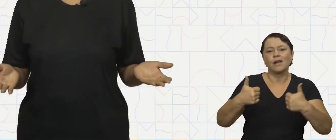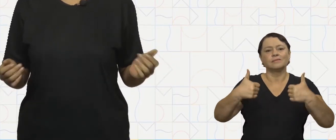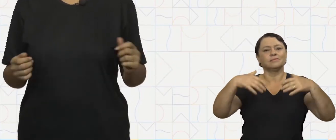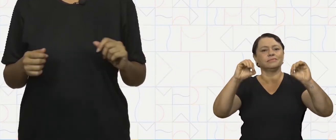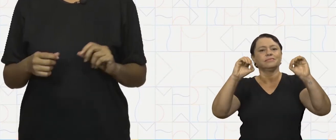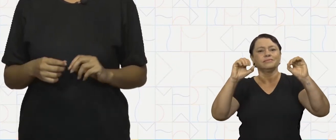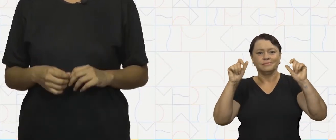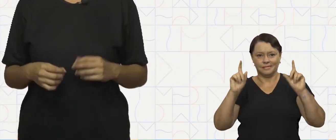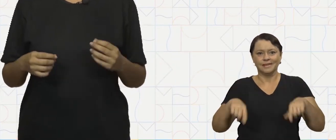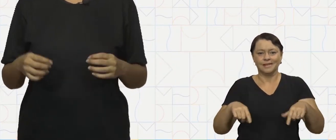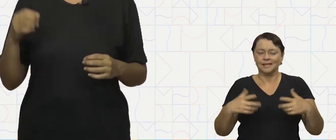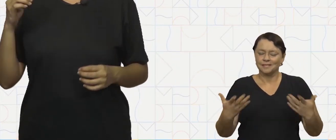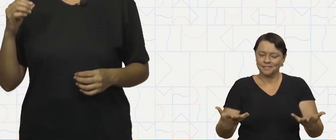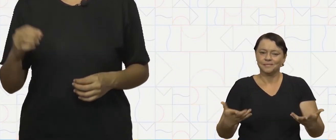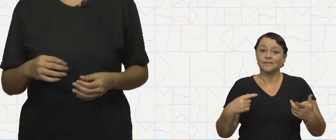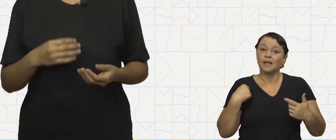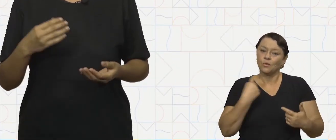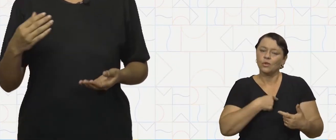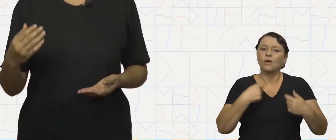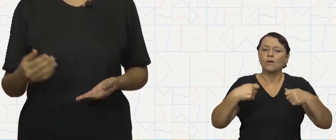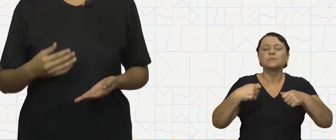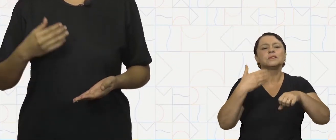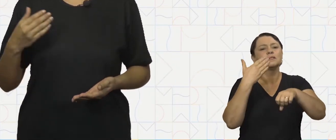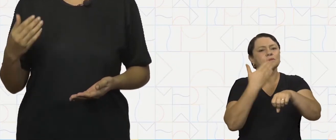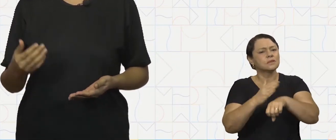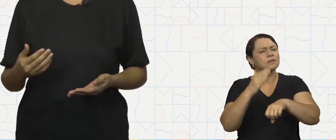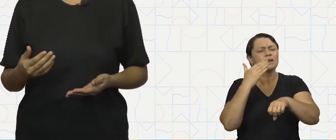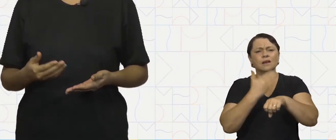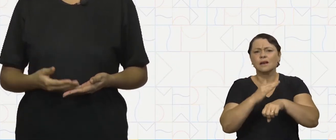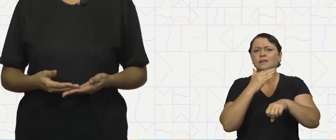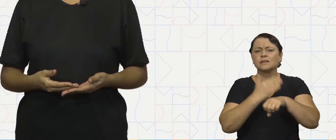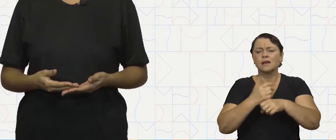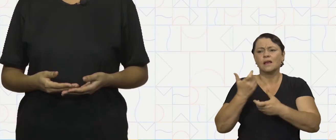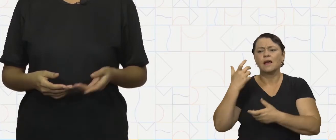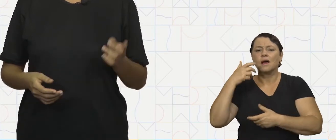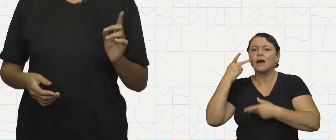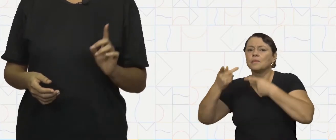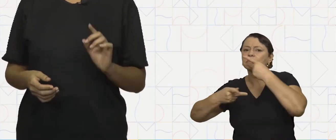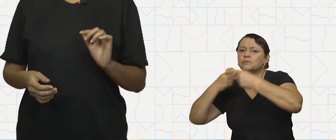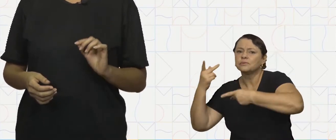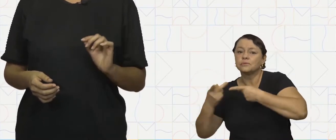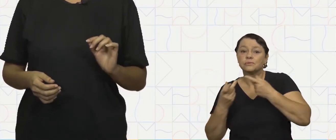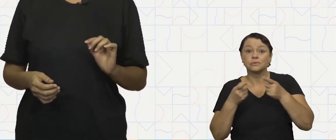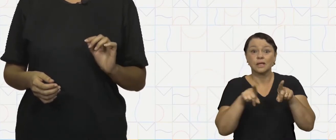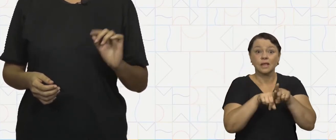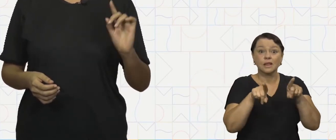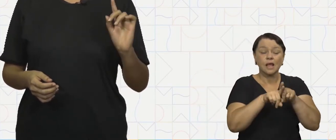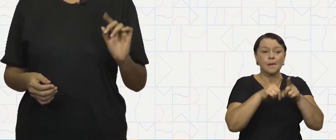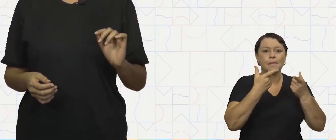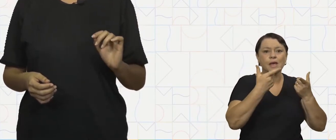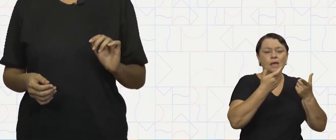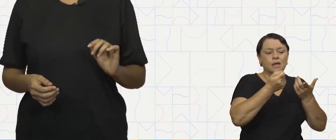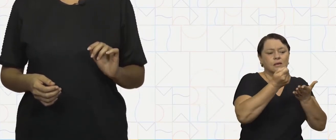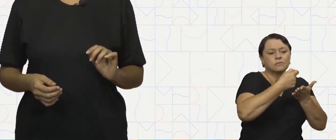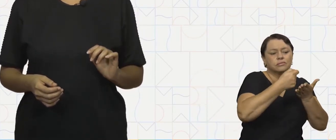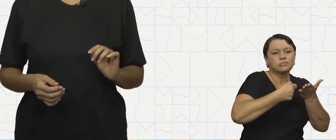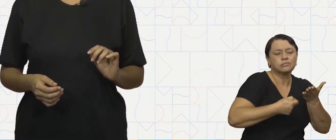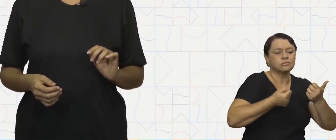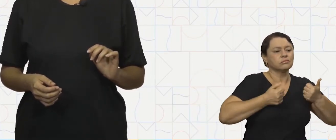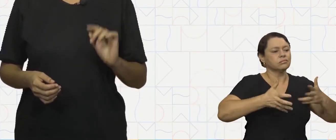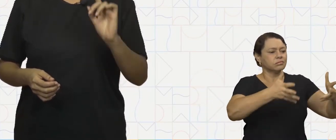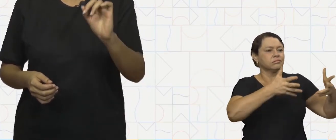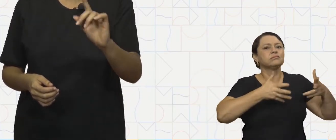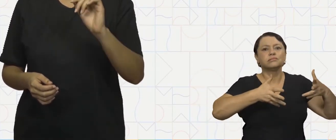não vai? E para isso precisamos ensaiar algumas vezes, certo? Como será que podemos fazer o ensaio do relato